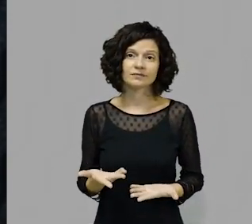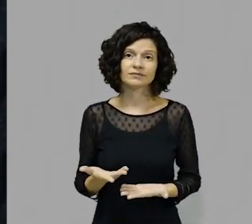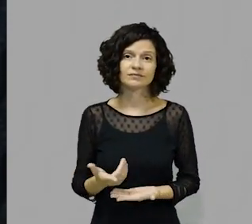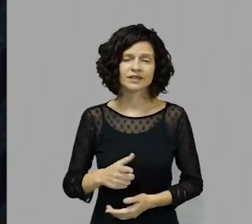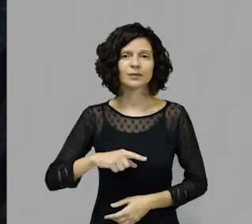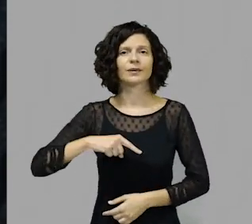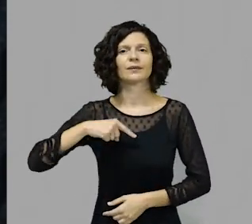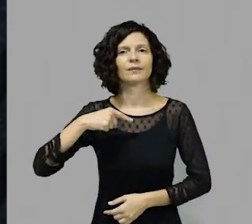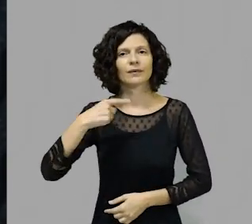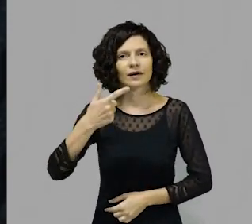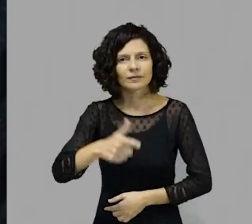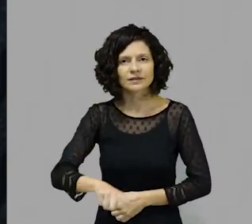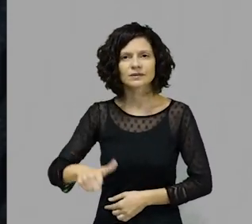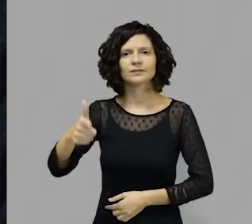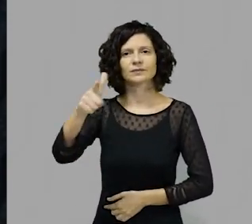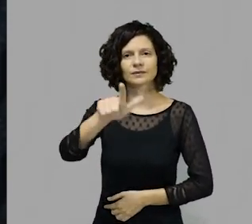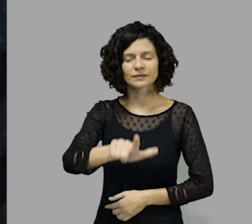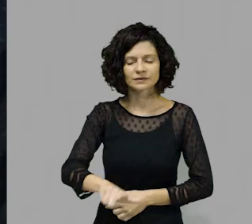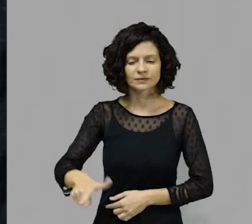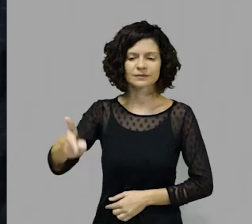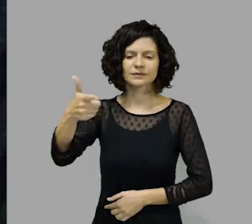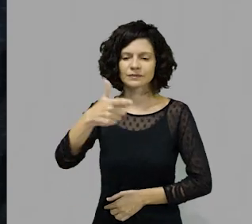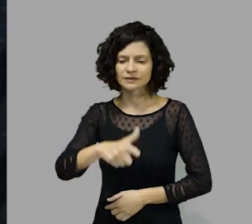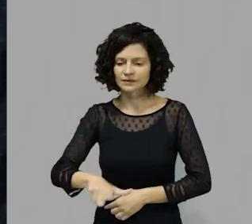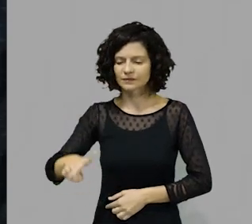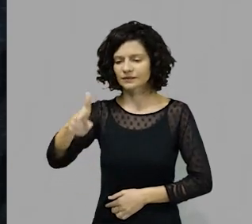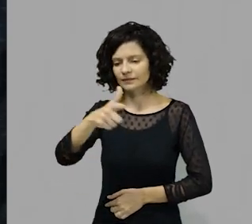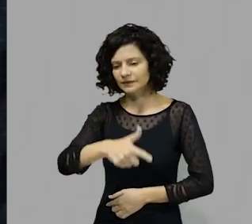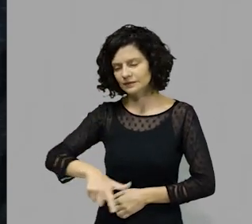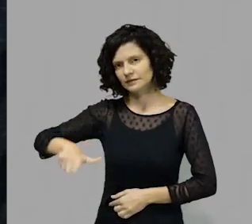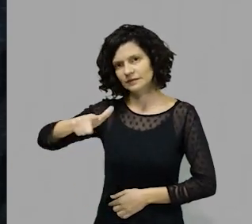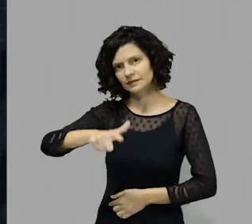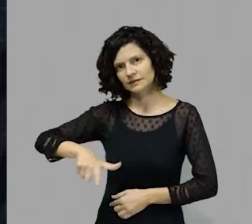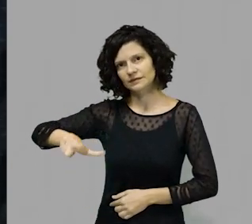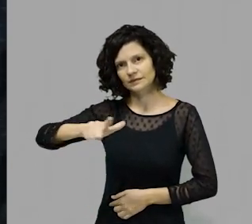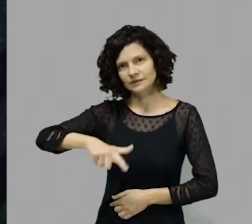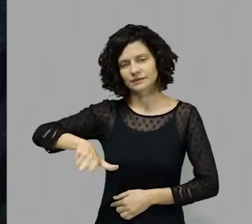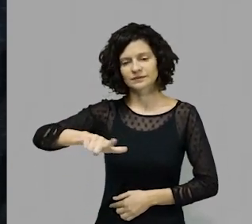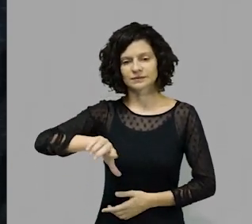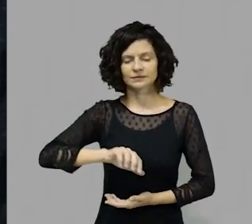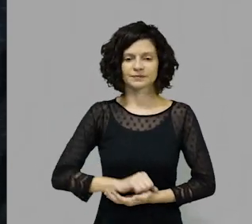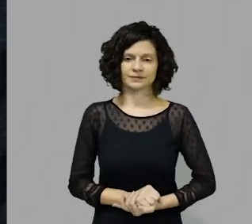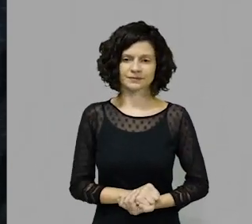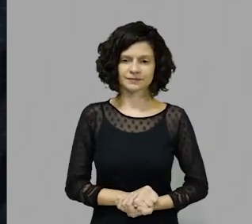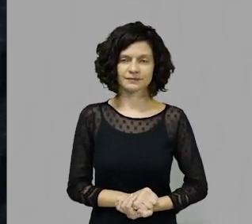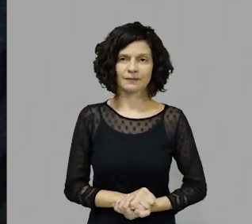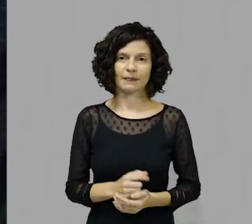repetição, uma perpetuação, um prolongamento dessa cultura da pobreza a partir da